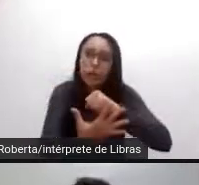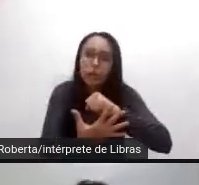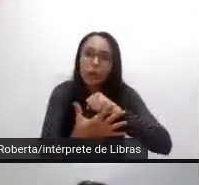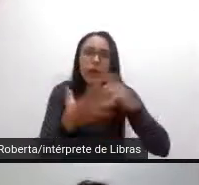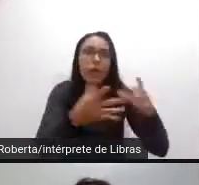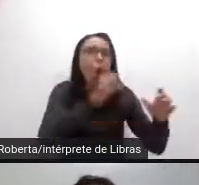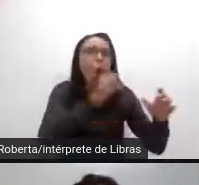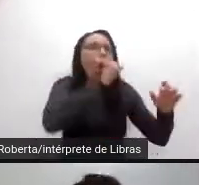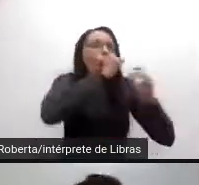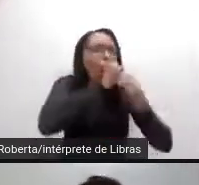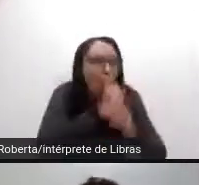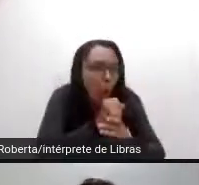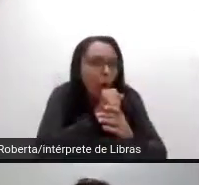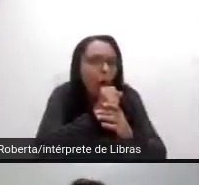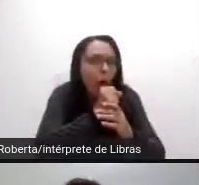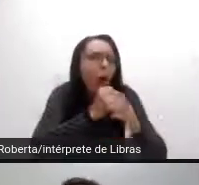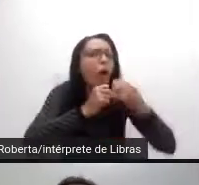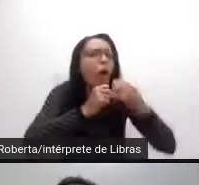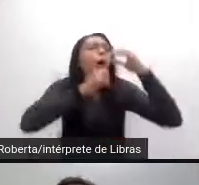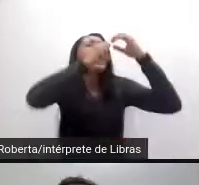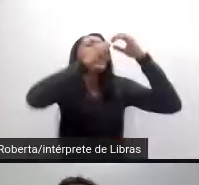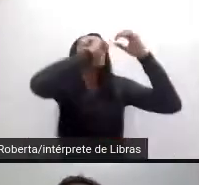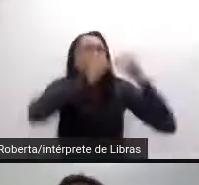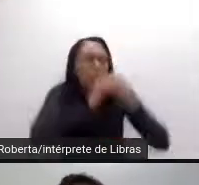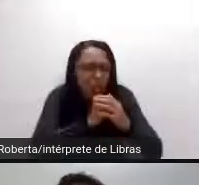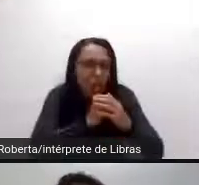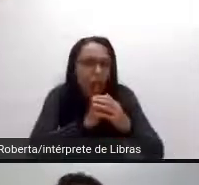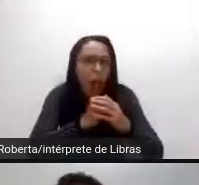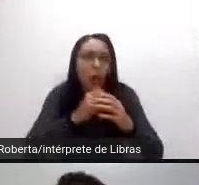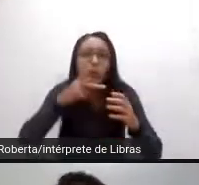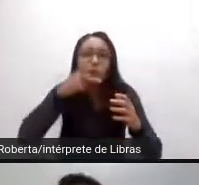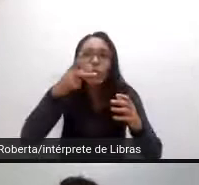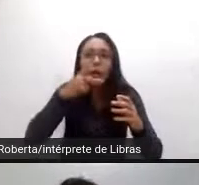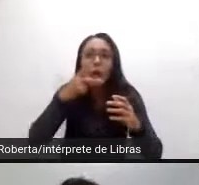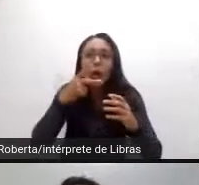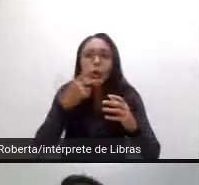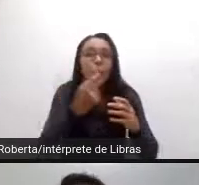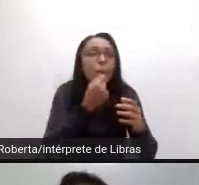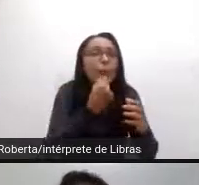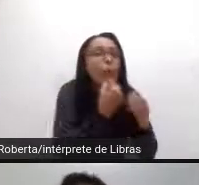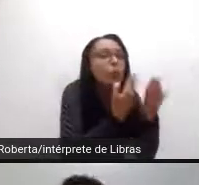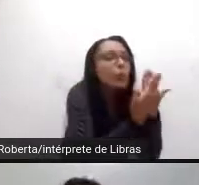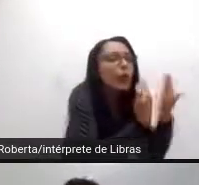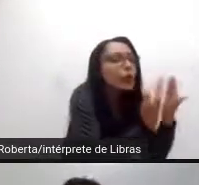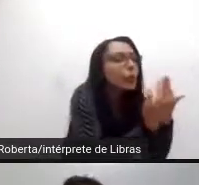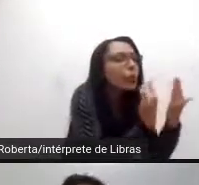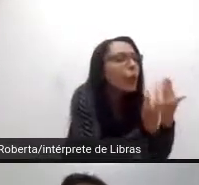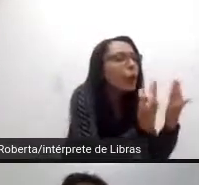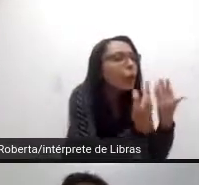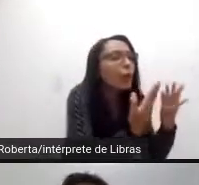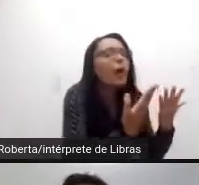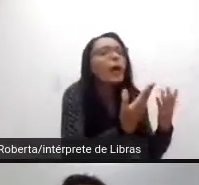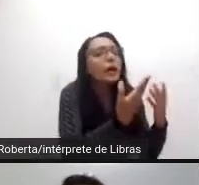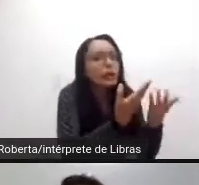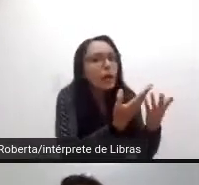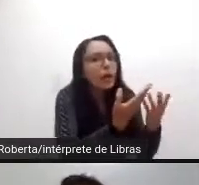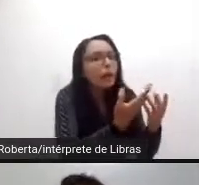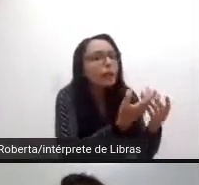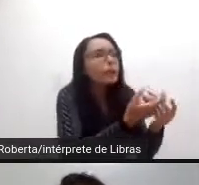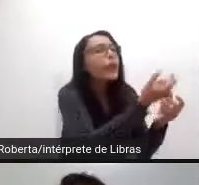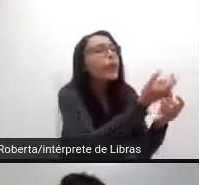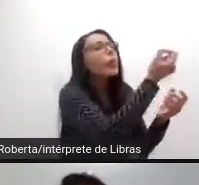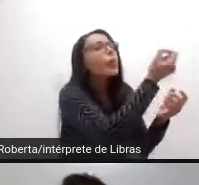tossir, espirrar ou estiver falando muito próximo de você, ela vai sim eliminar o vírus